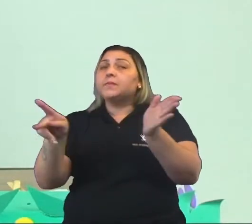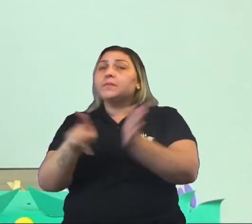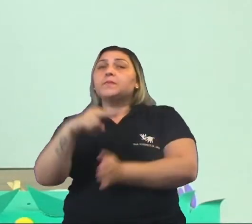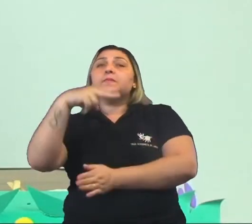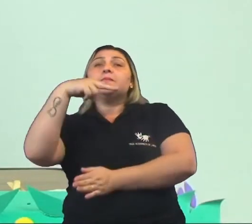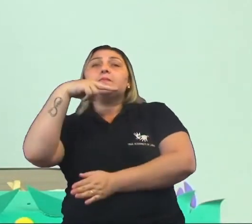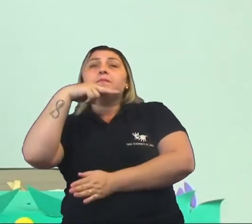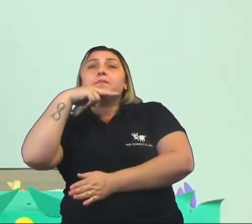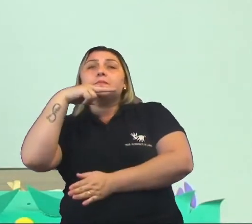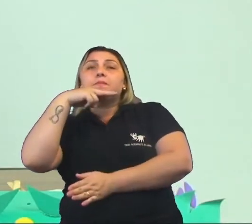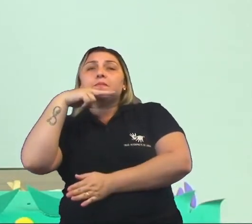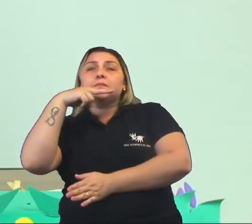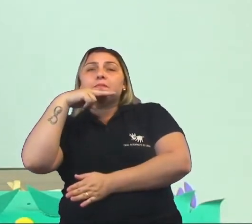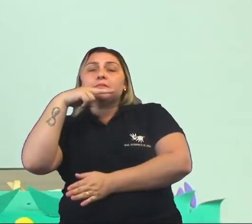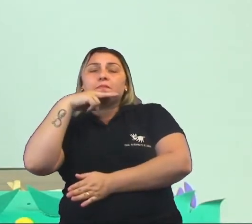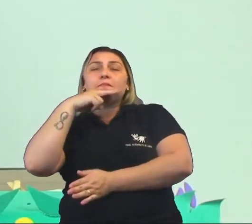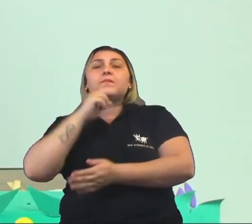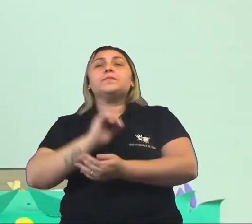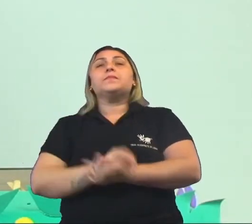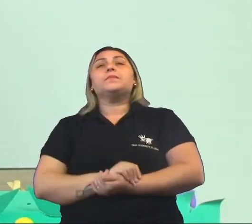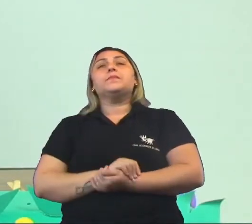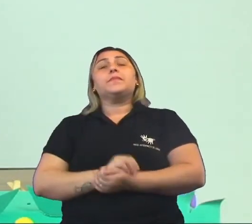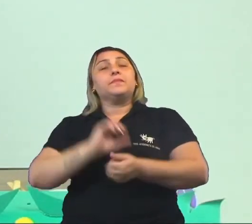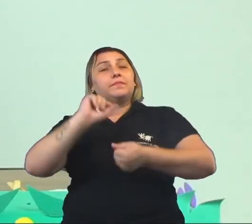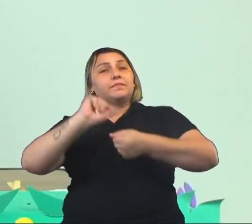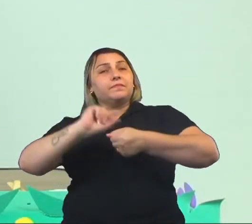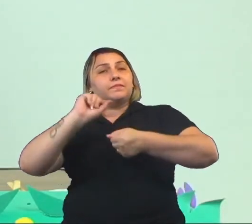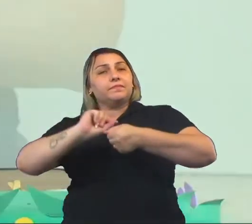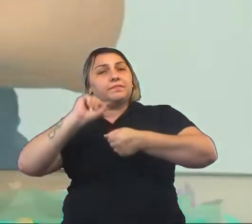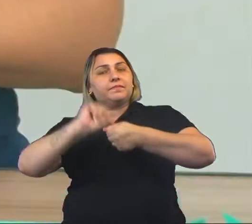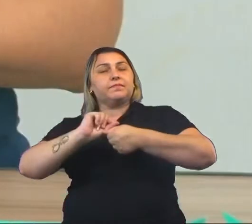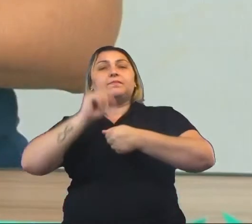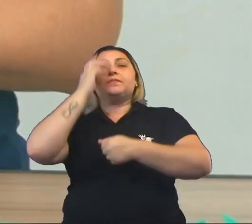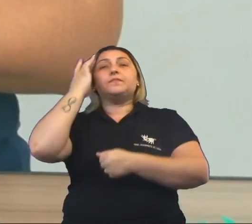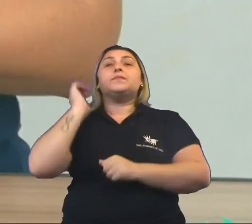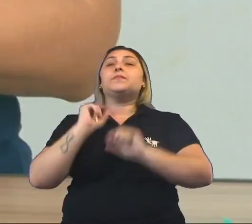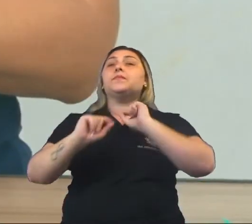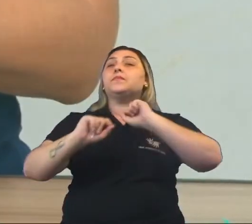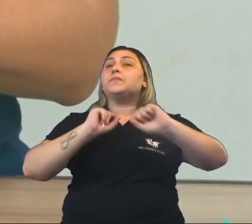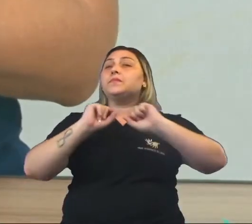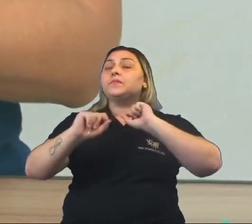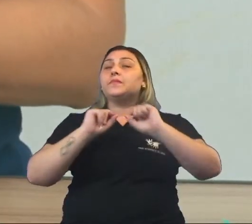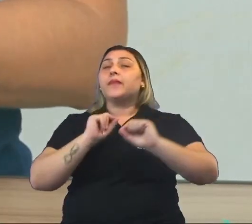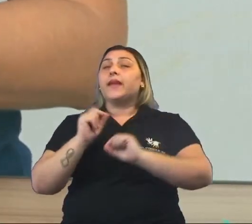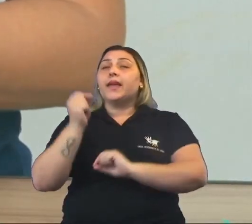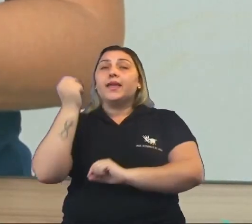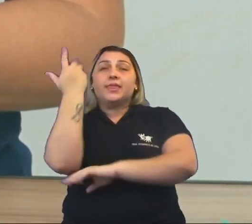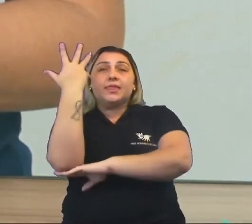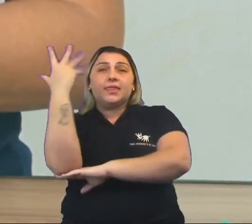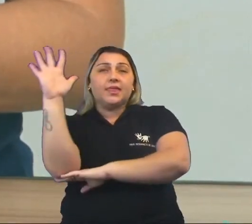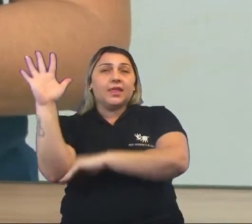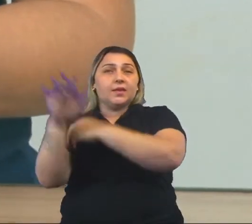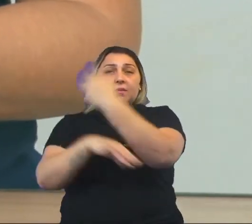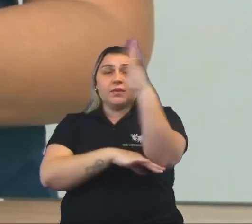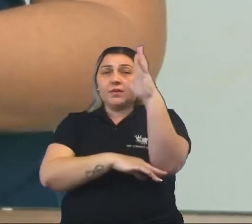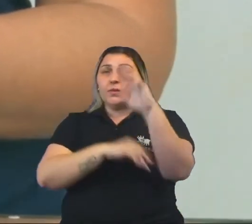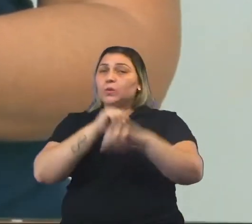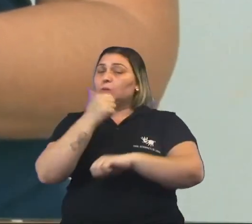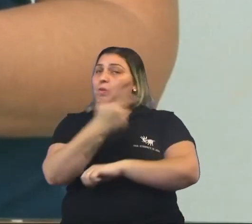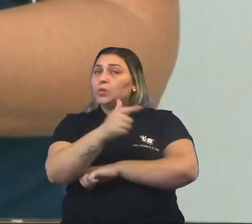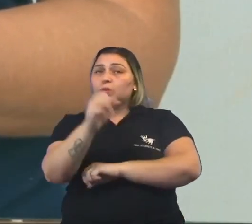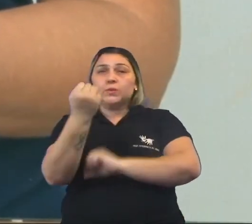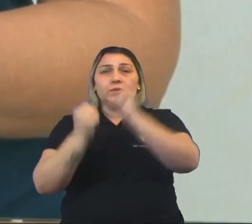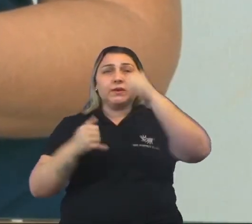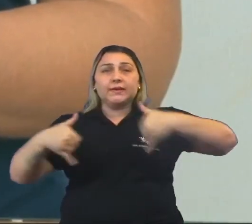cana e com ele é feito, esse açúcar mascavo, ele é natural, ele não passa por